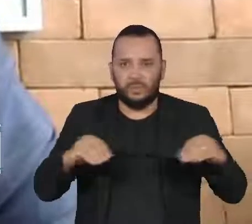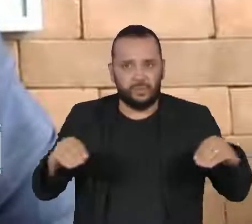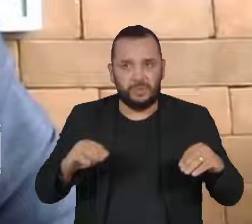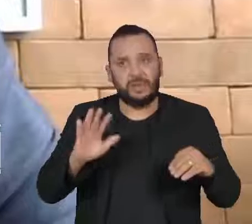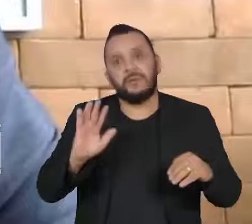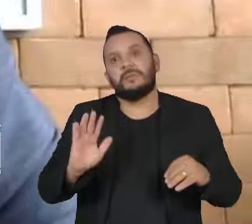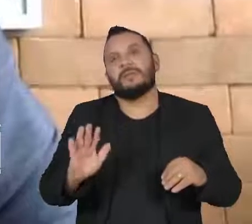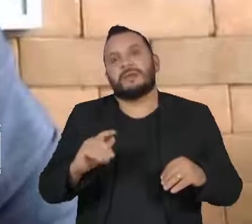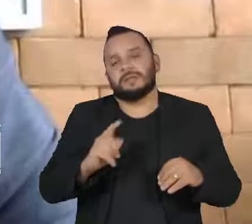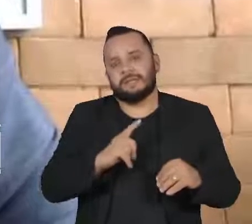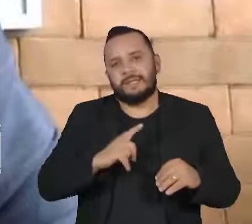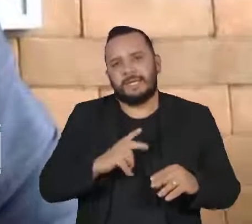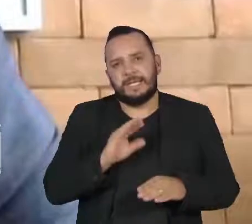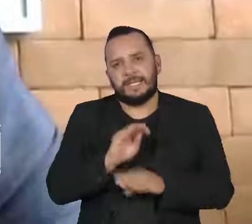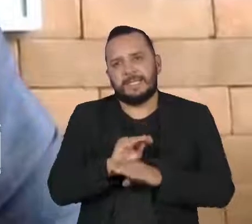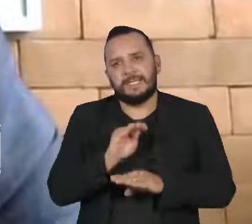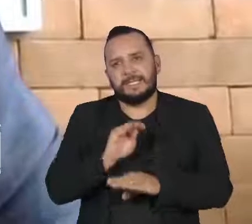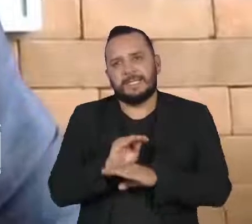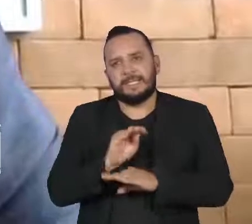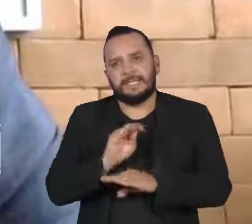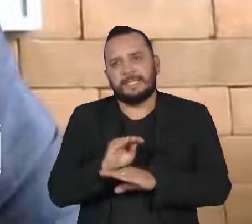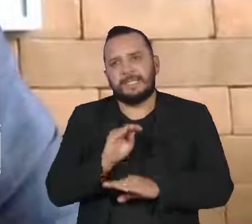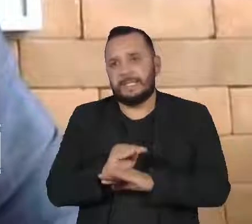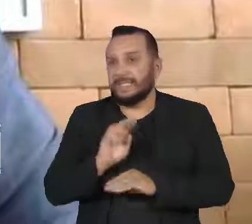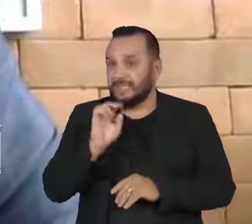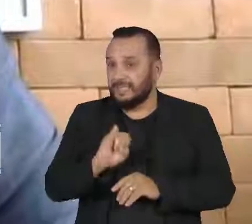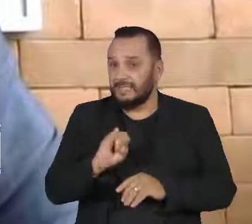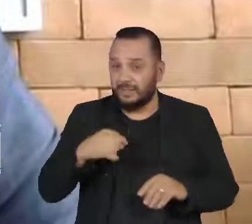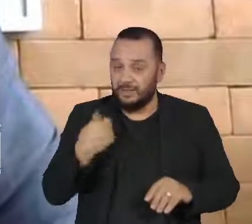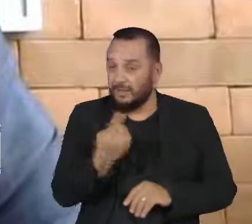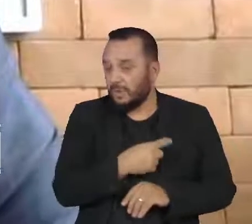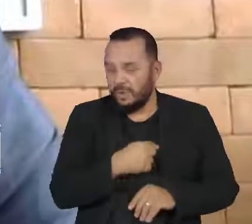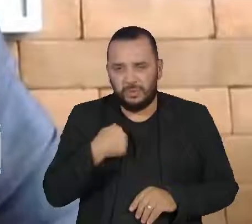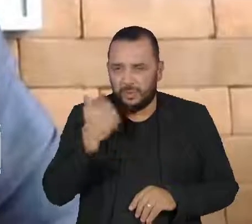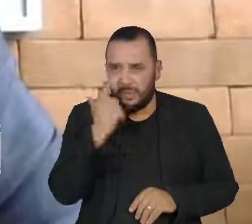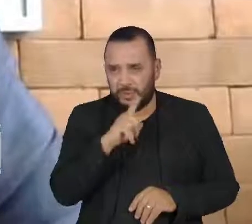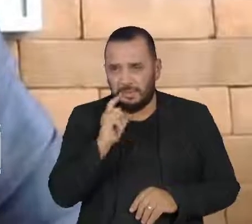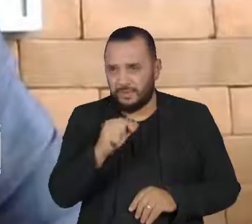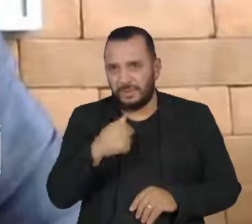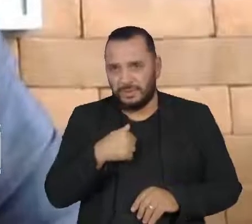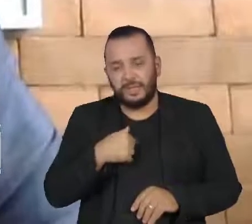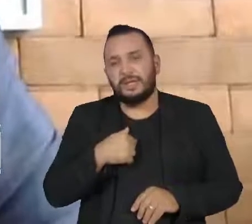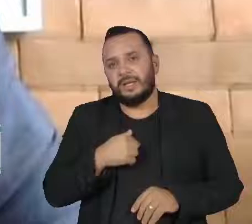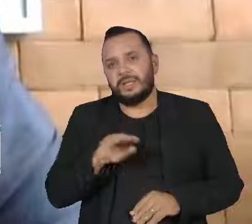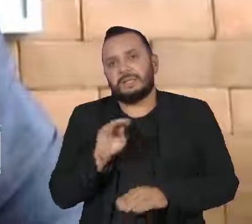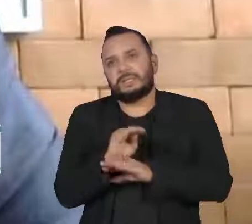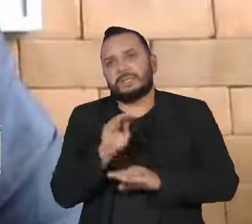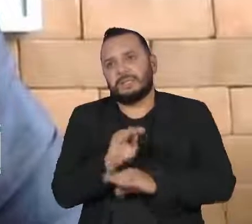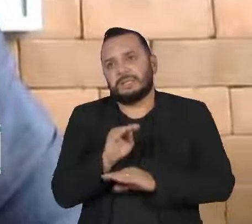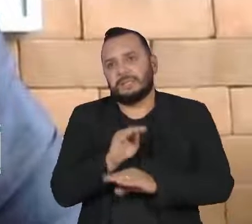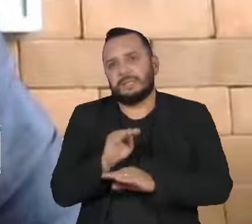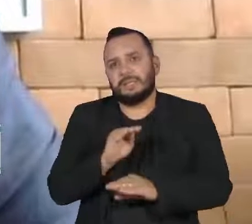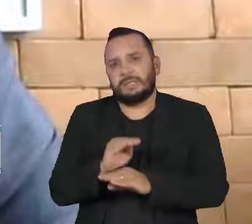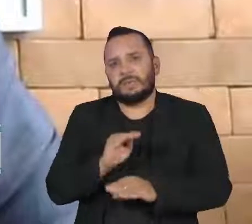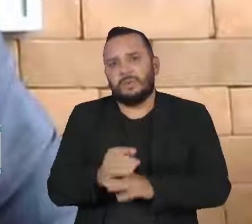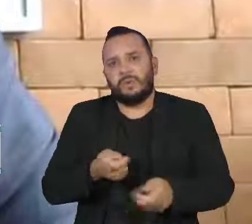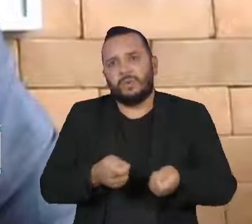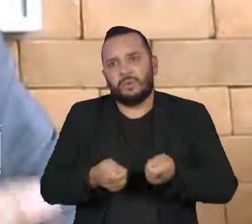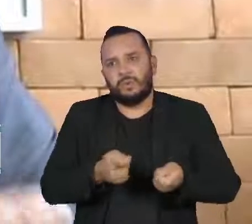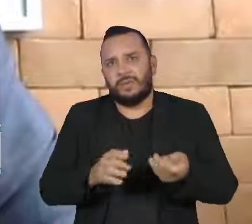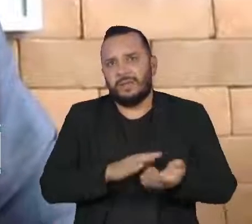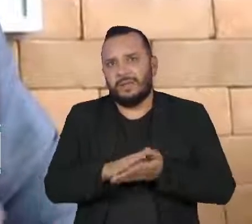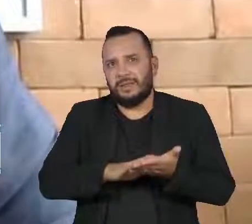palavra remissão. Quando nós não conseguimos colocar o paciente em remissão, principalmente na